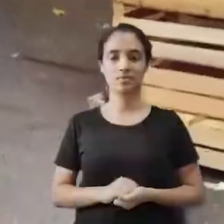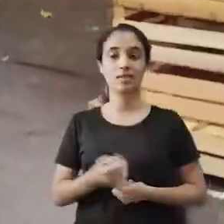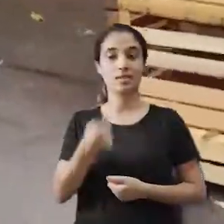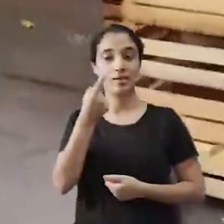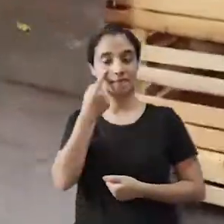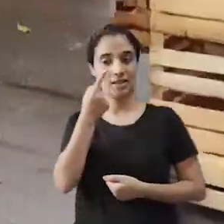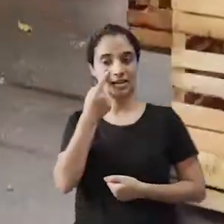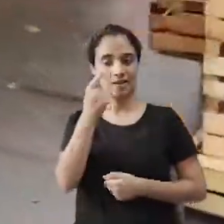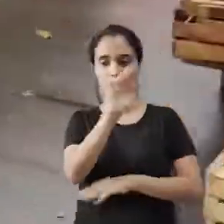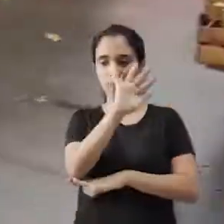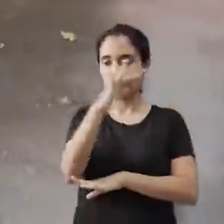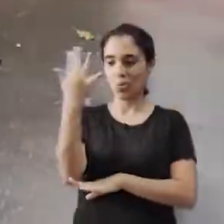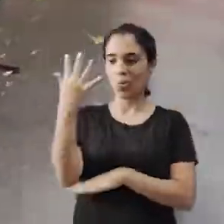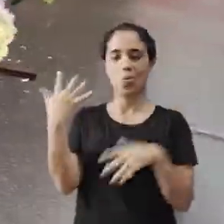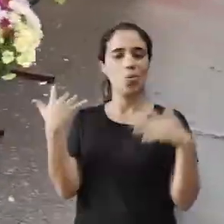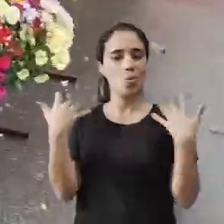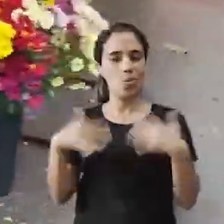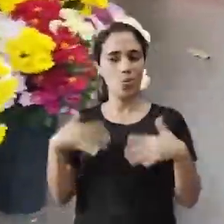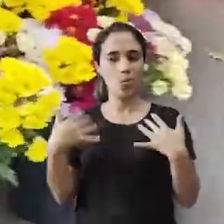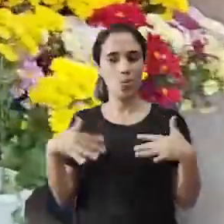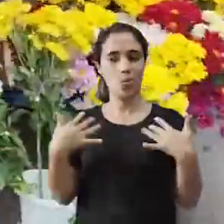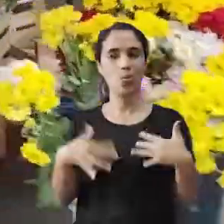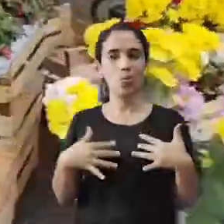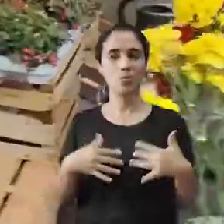E olha aqui as plantas.